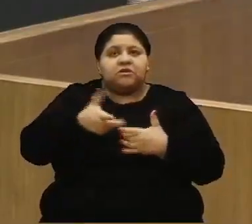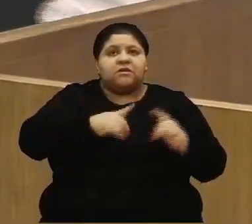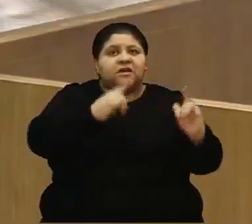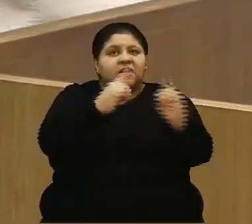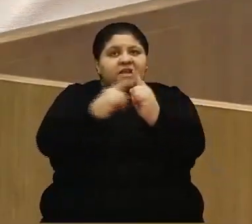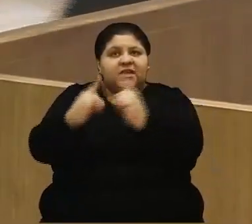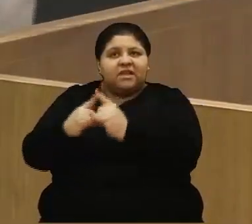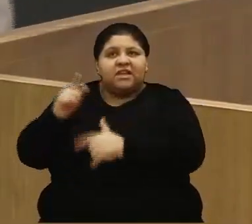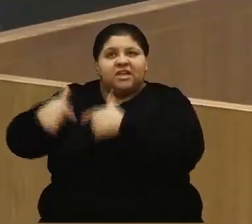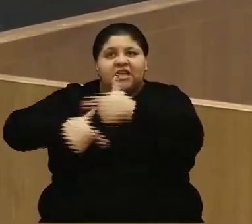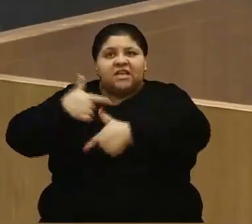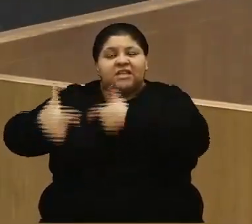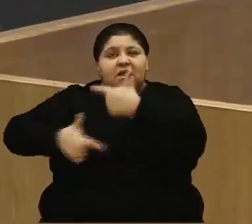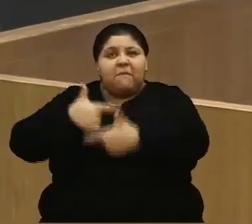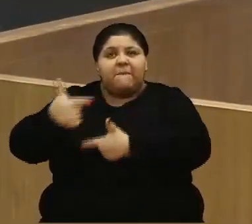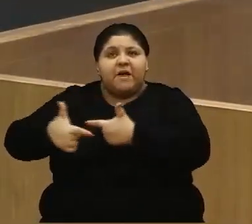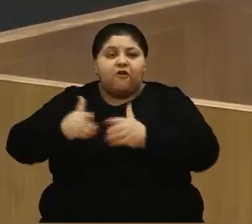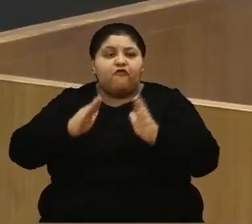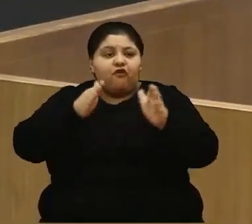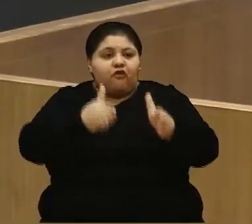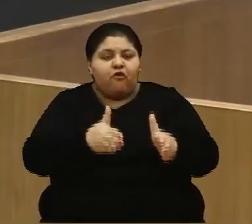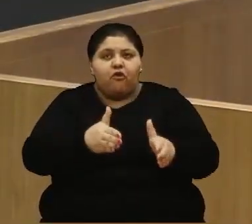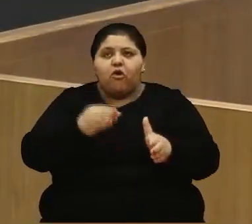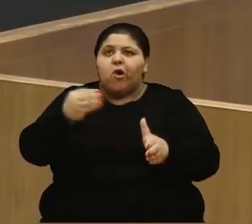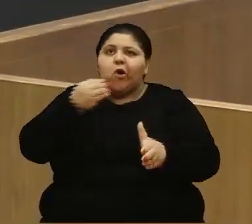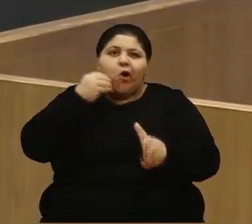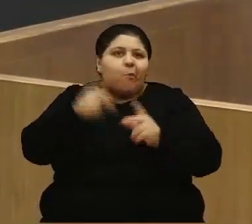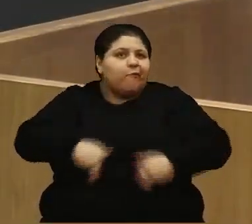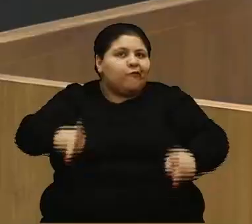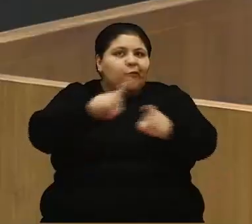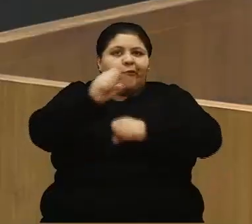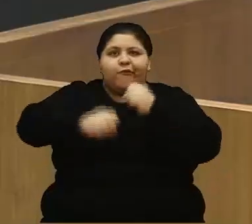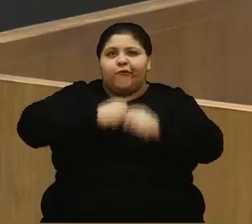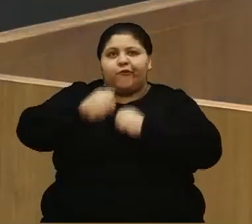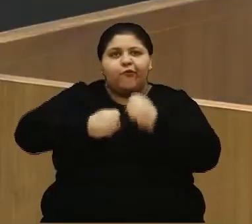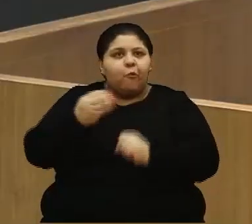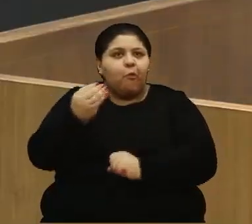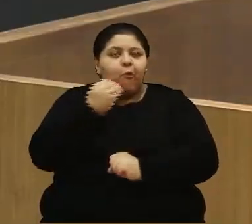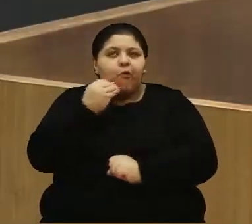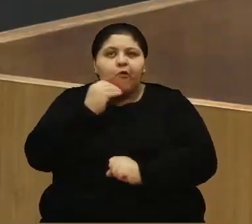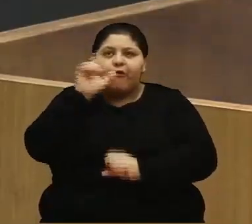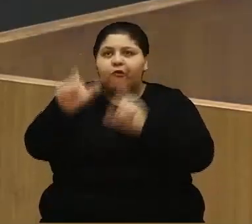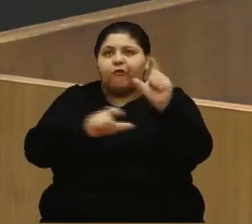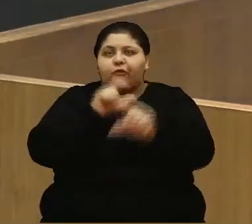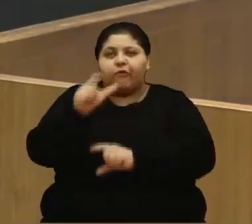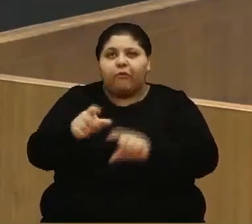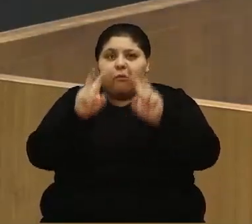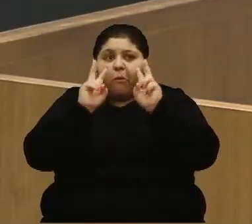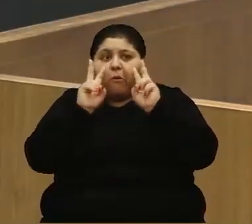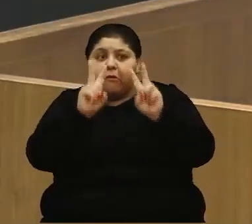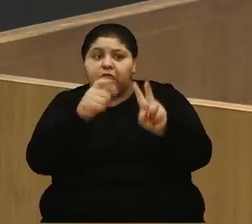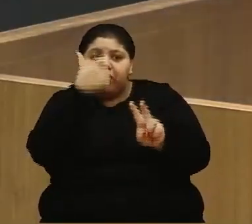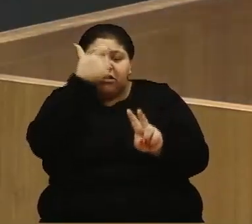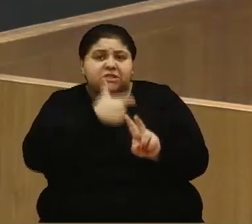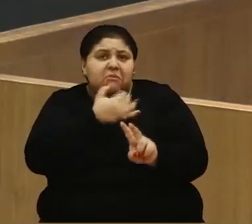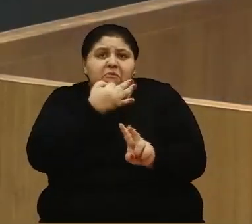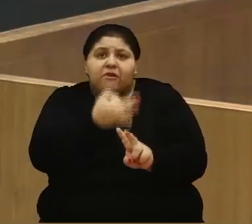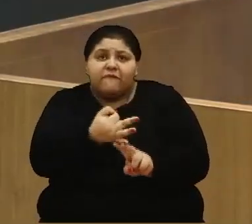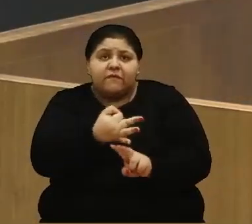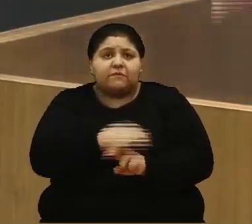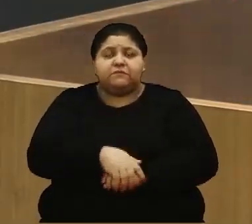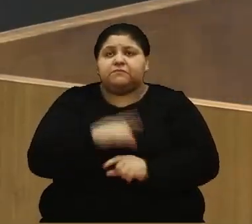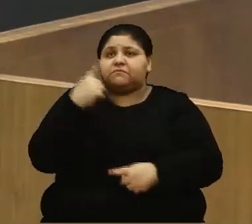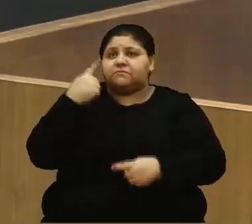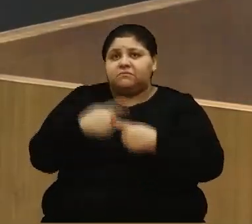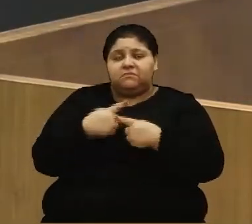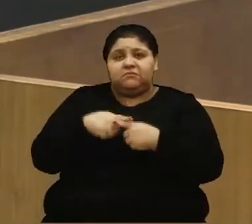instituições trabalhem para ele. É claro que o povo vai ficar revoltado. É óbvio que as pessoas vão olhar e vão achar um absurdo. Porque